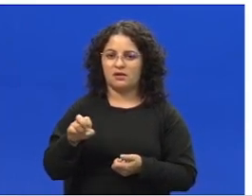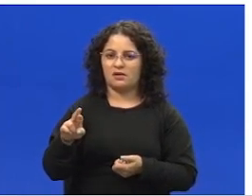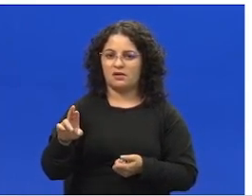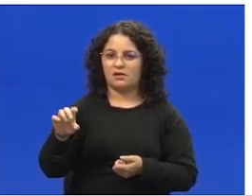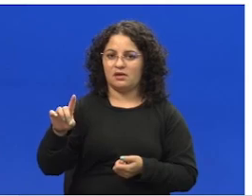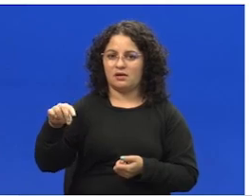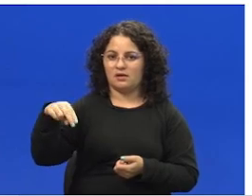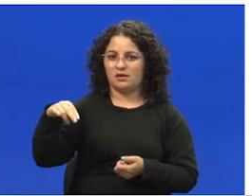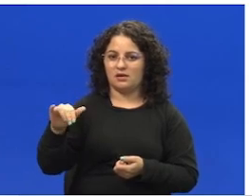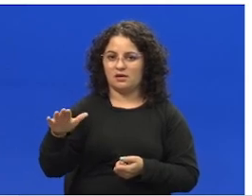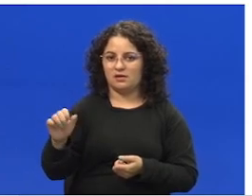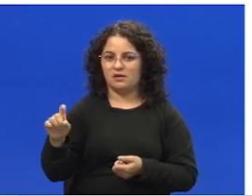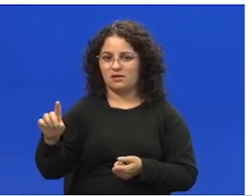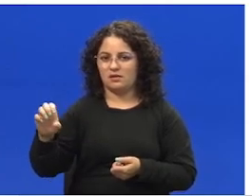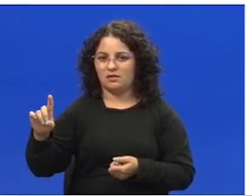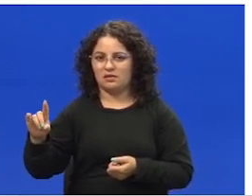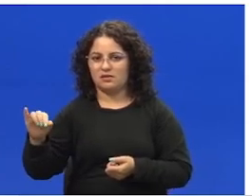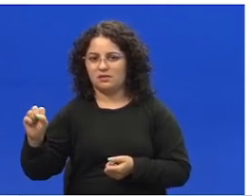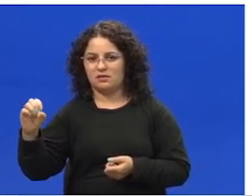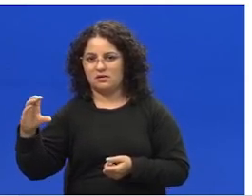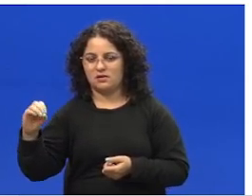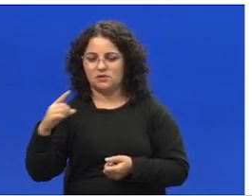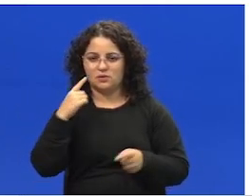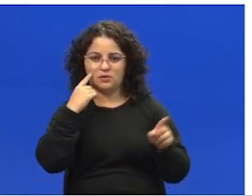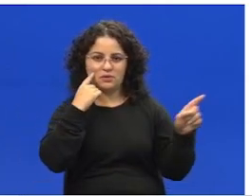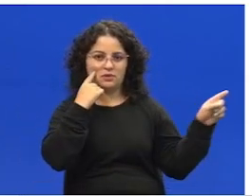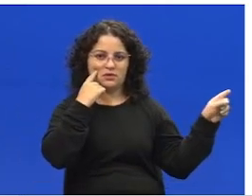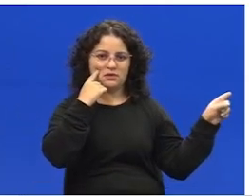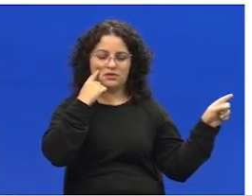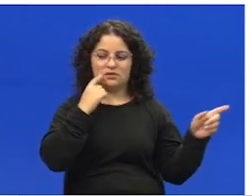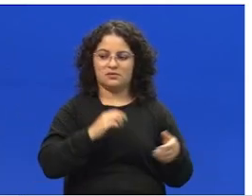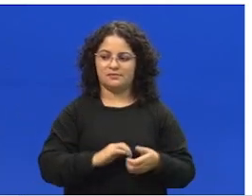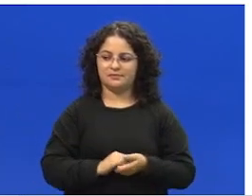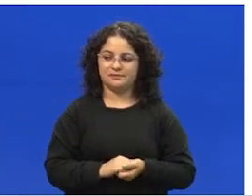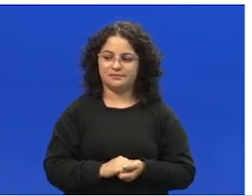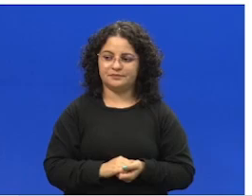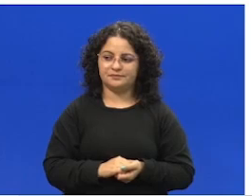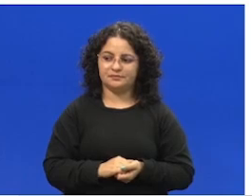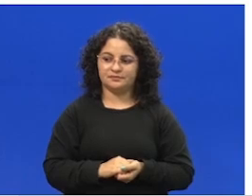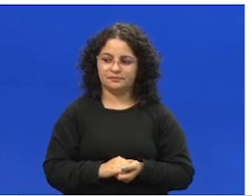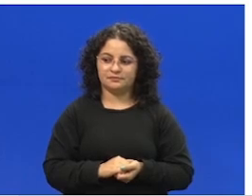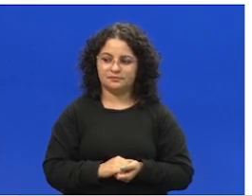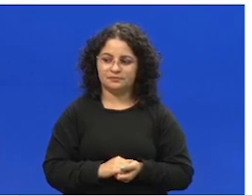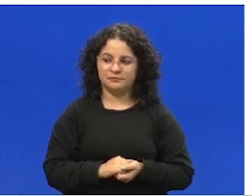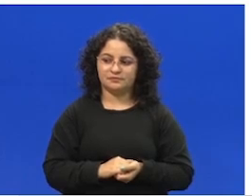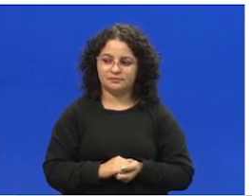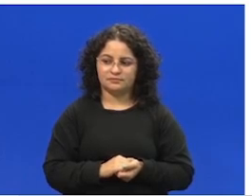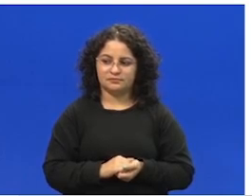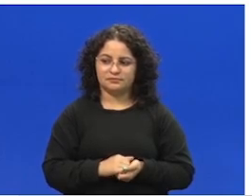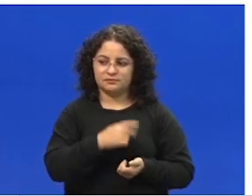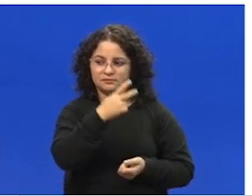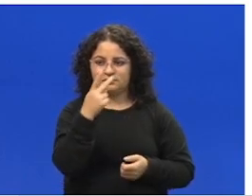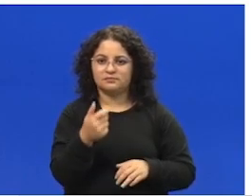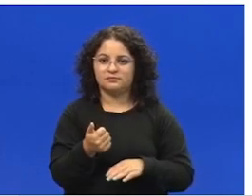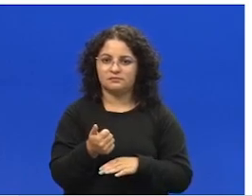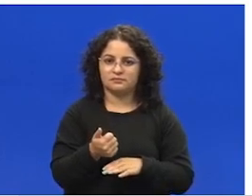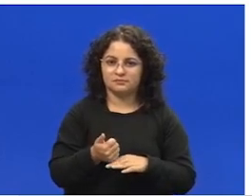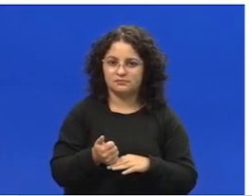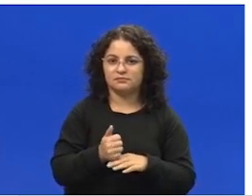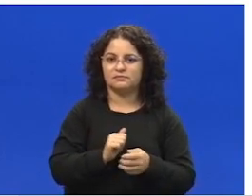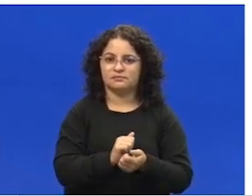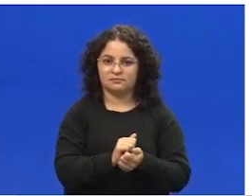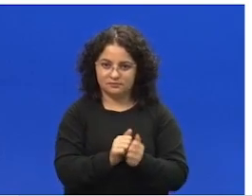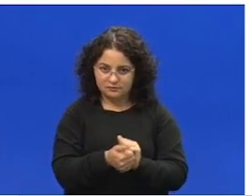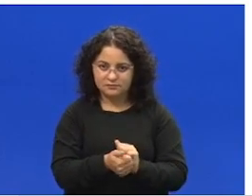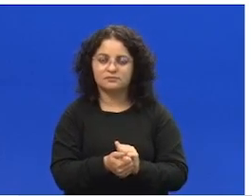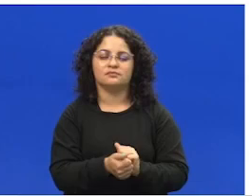disco, que já está evidenciada aí na imagem para vocês, de uma ressonância. E o atleta ele vai sofrer,